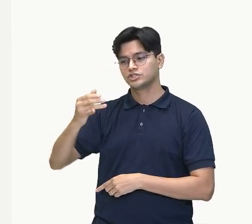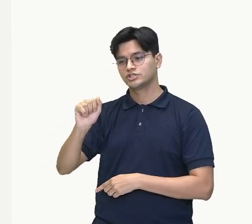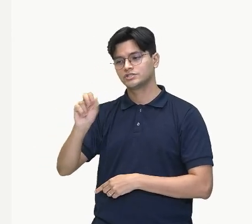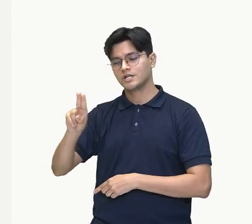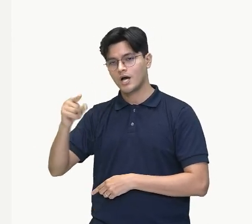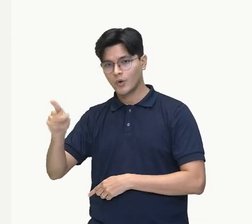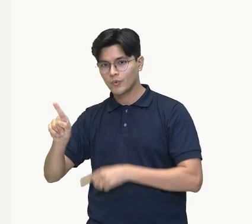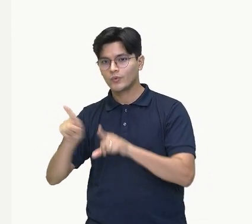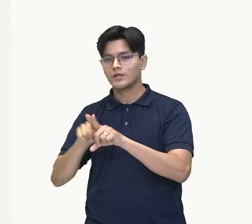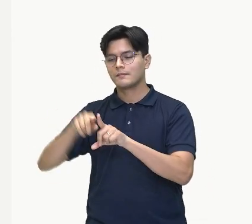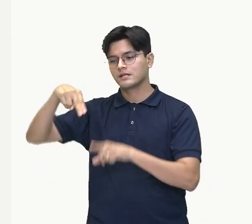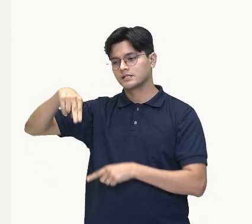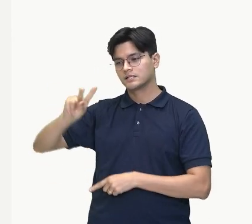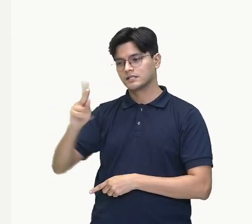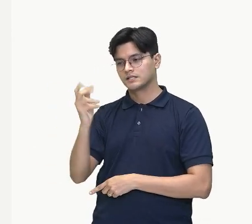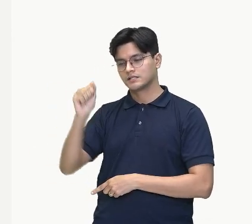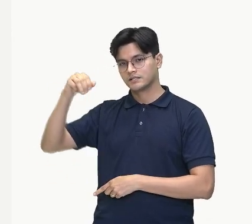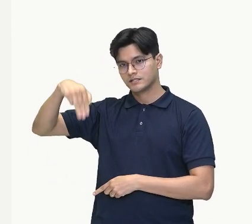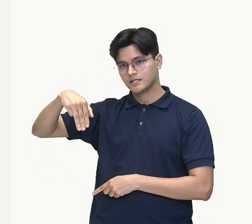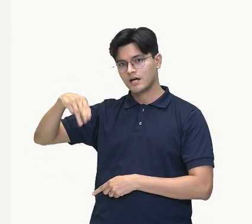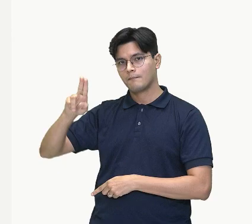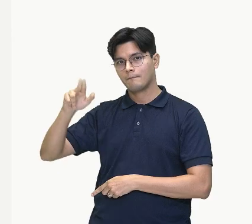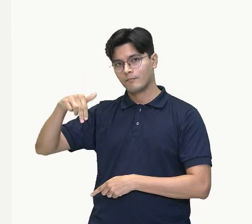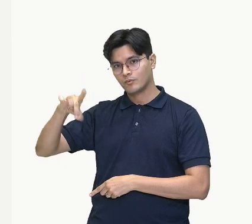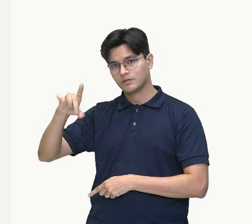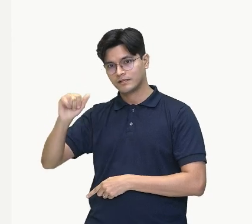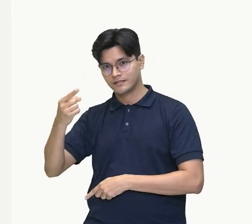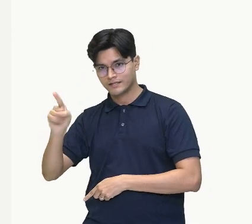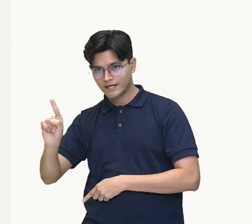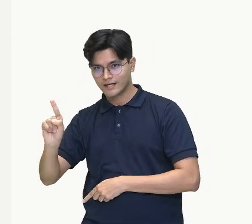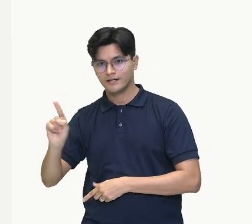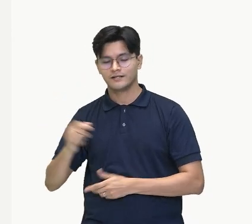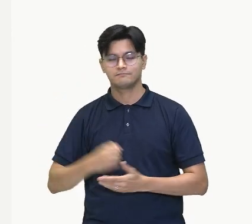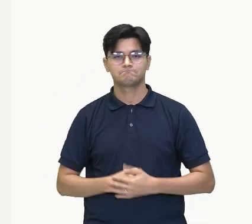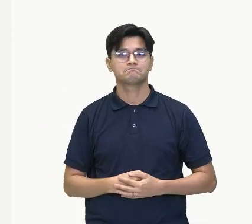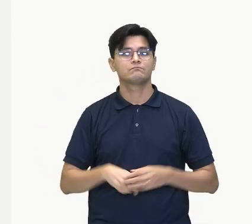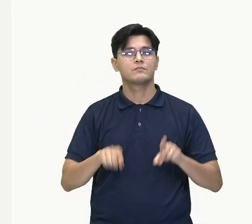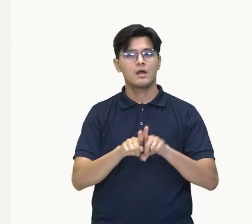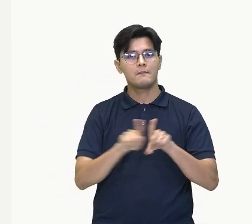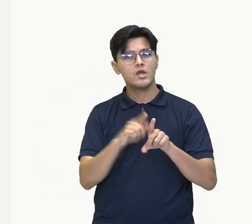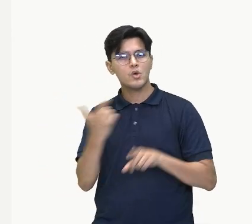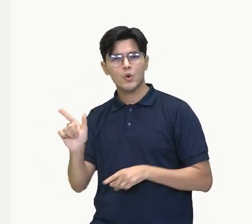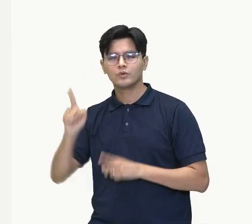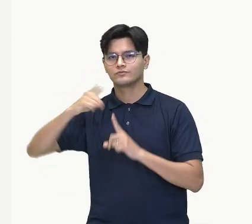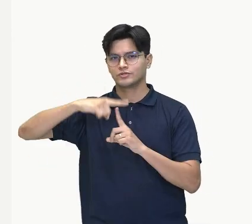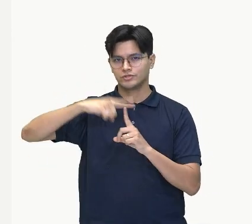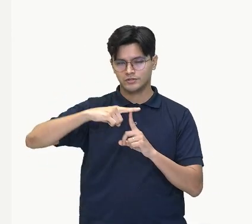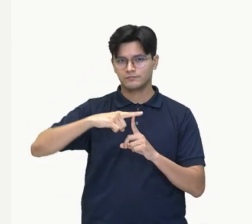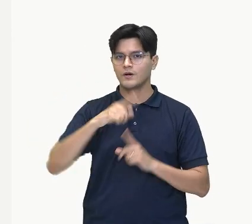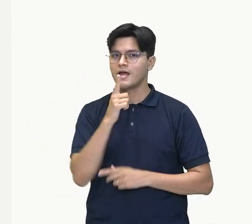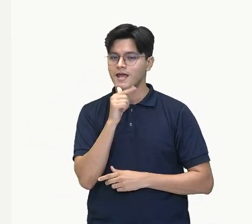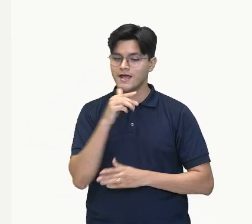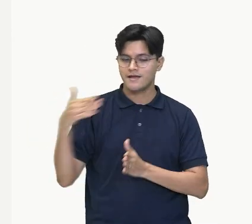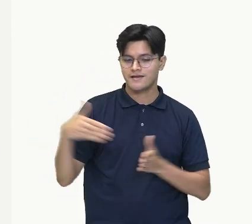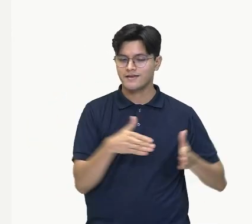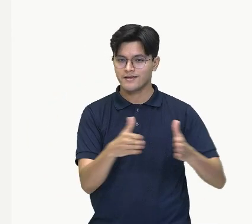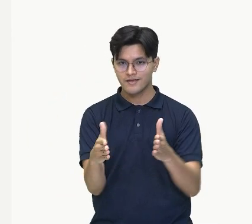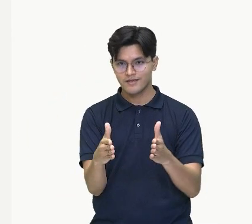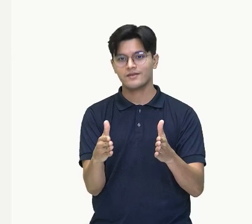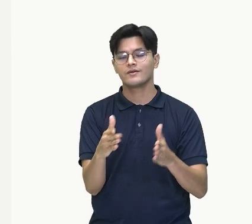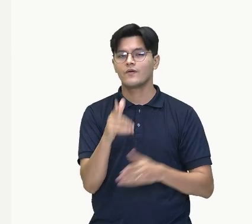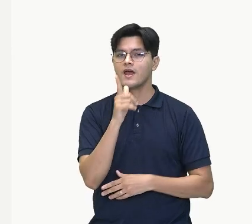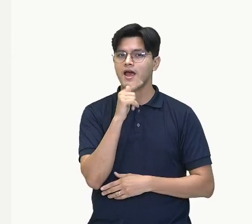nós temos os rios de águas brancas, ou que têm a cor turva